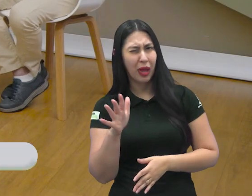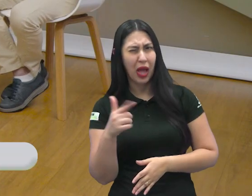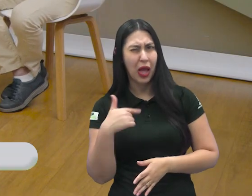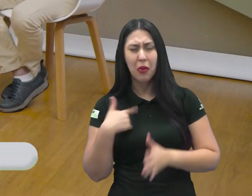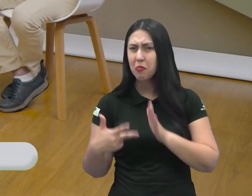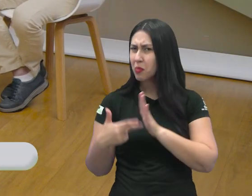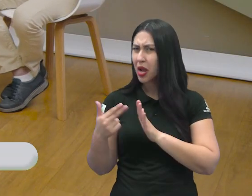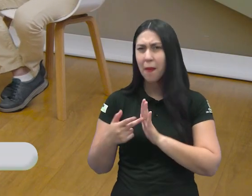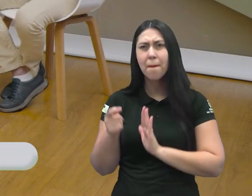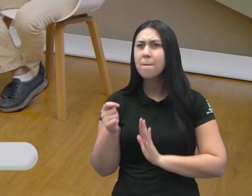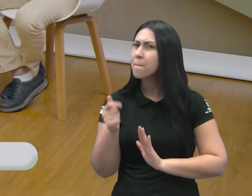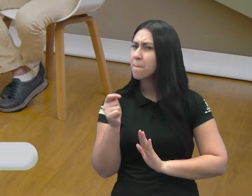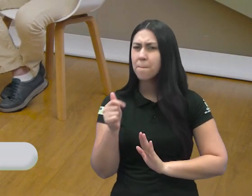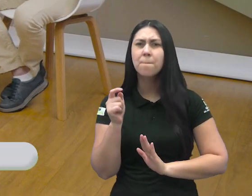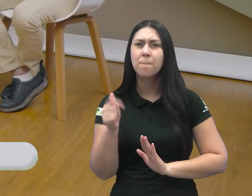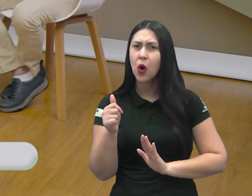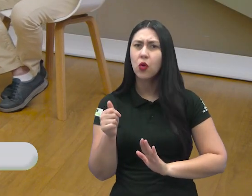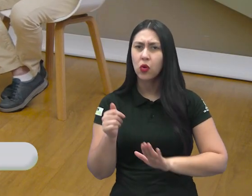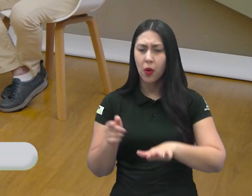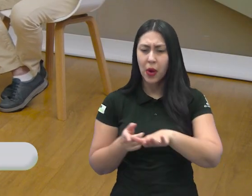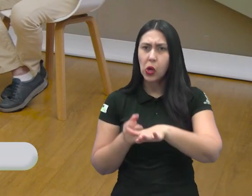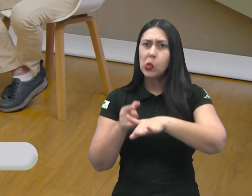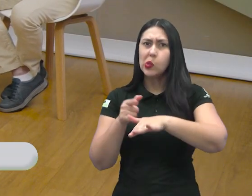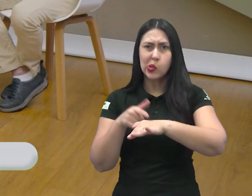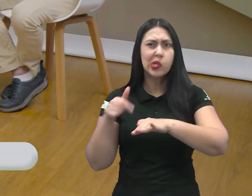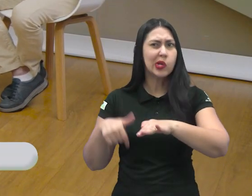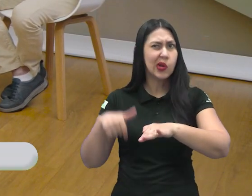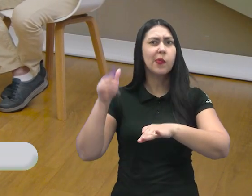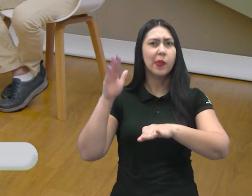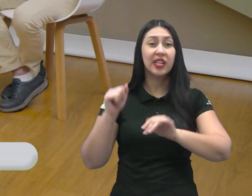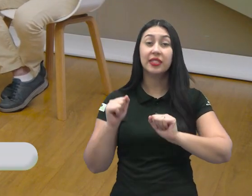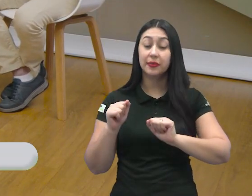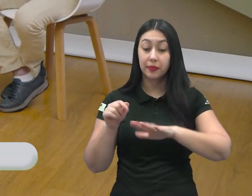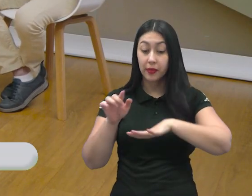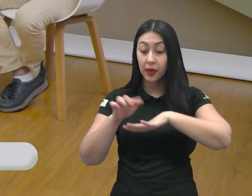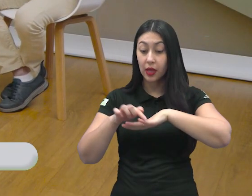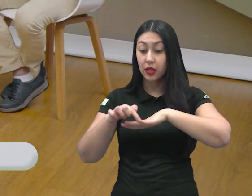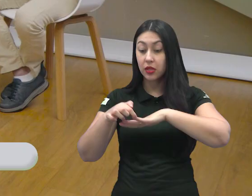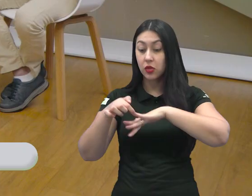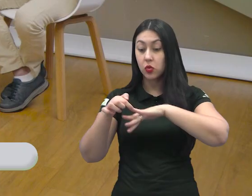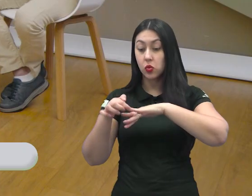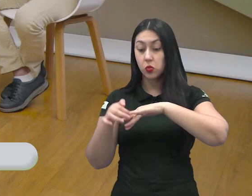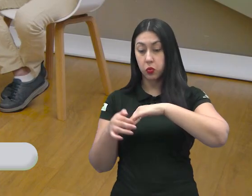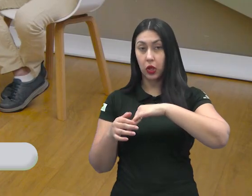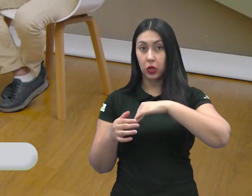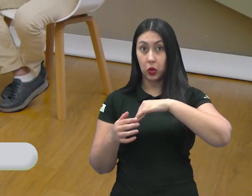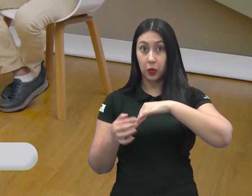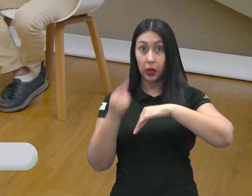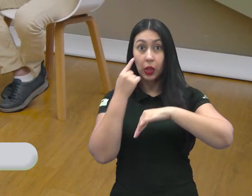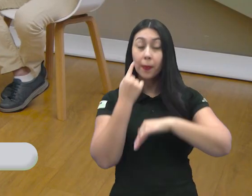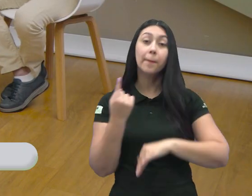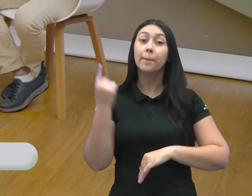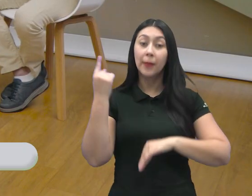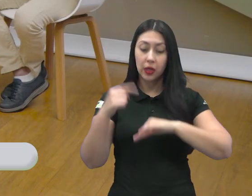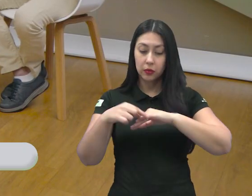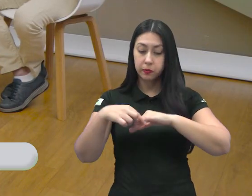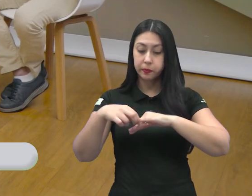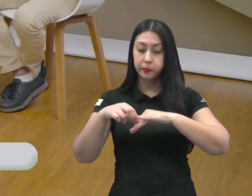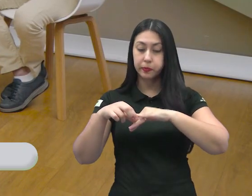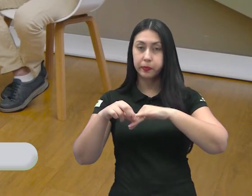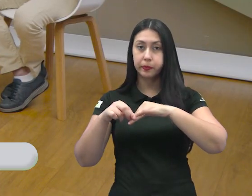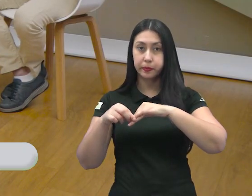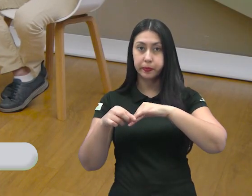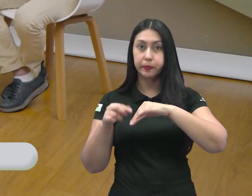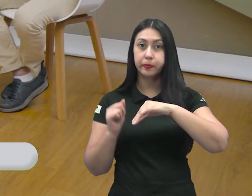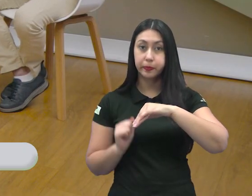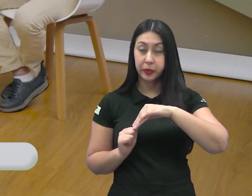eu operei, não sei, infinitamente mais vezes. Sim. O quinto dedo supraduto, ele sobe em cima do quarto e